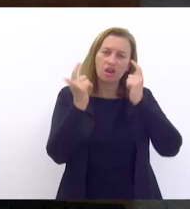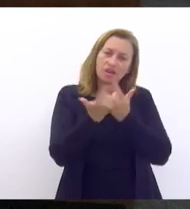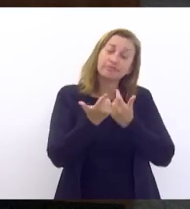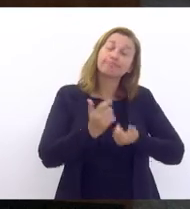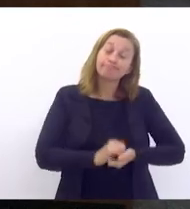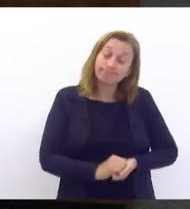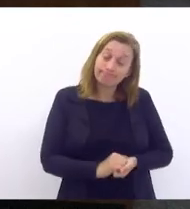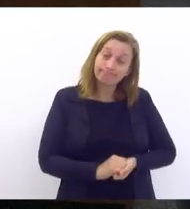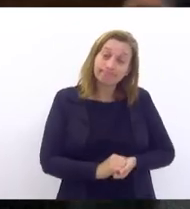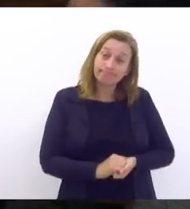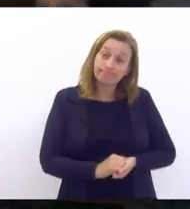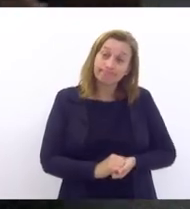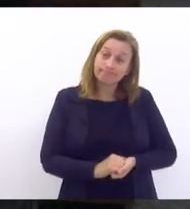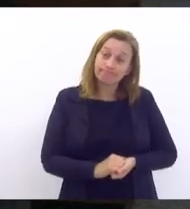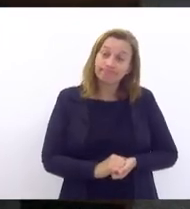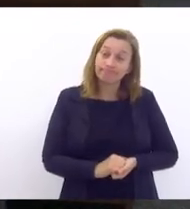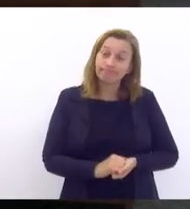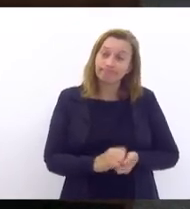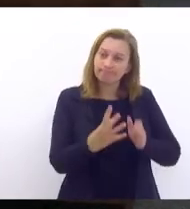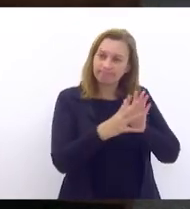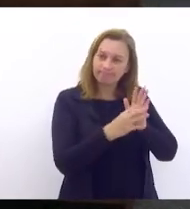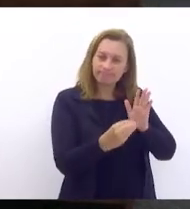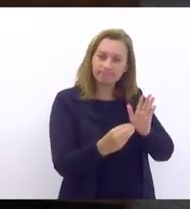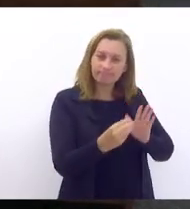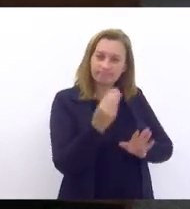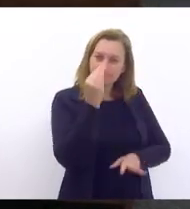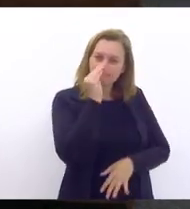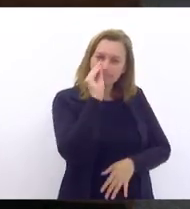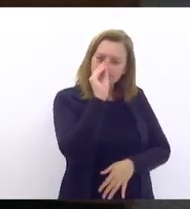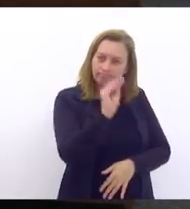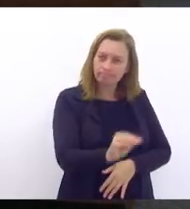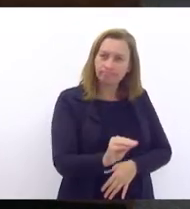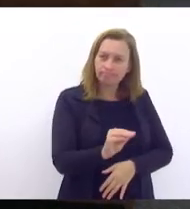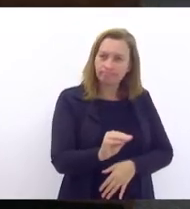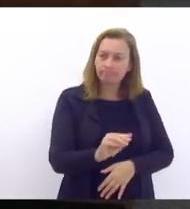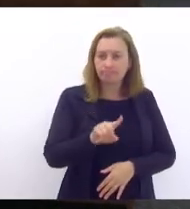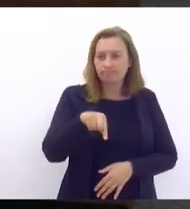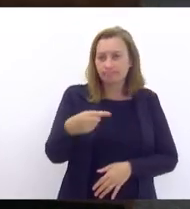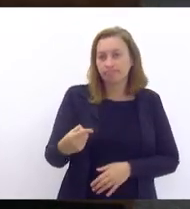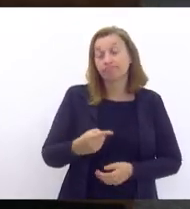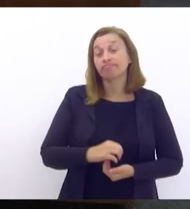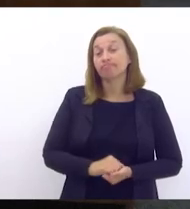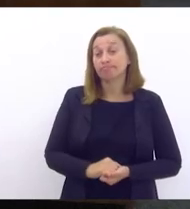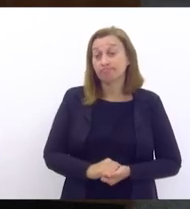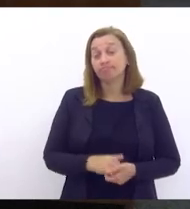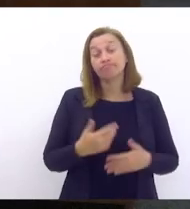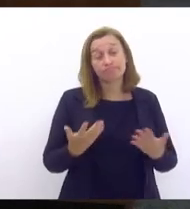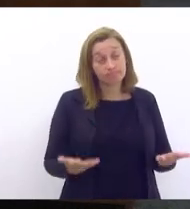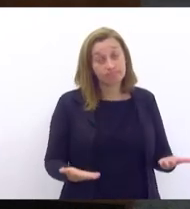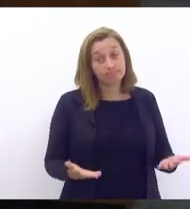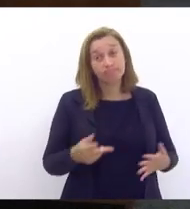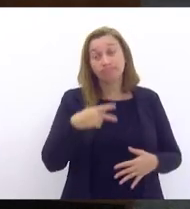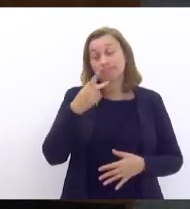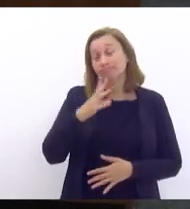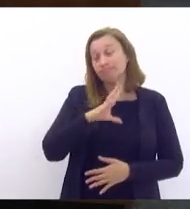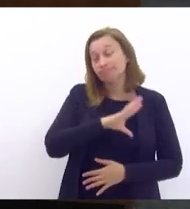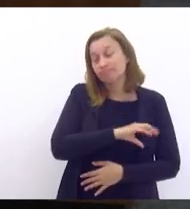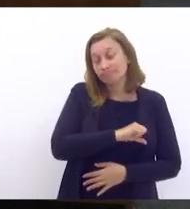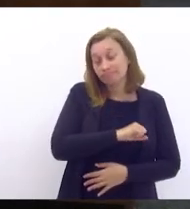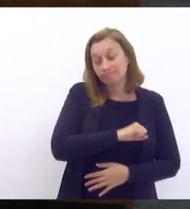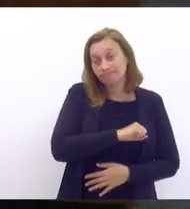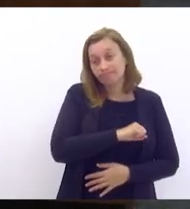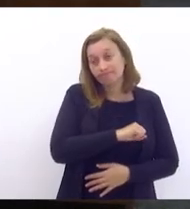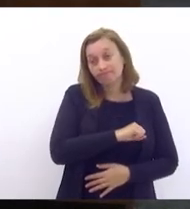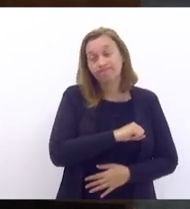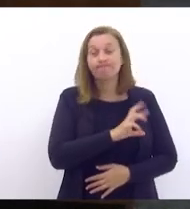Alerj? Um exemplo de desrespeito ao próximo. Então, a gente fala de amor, a gente